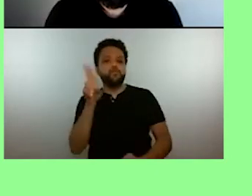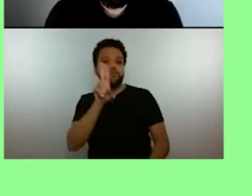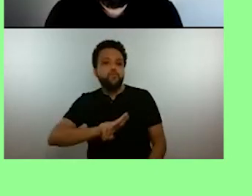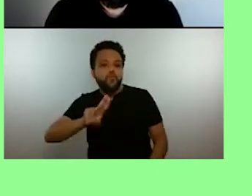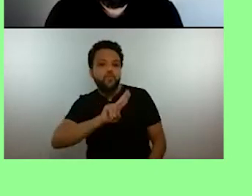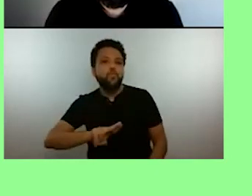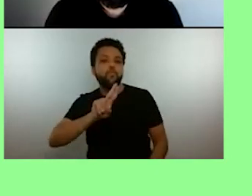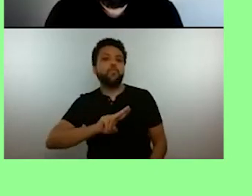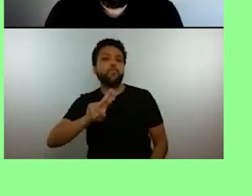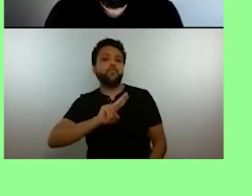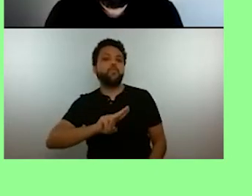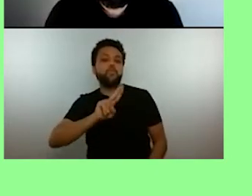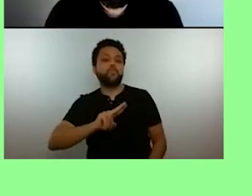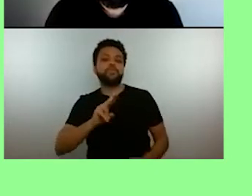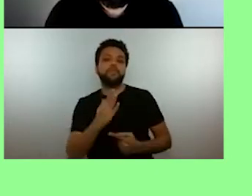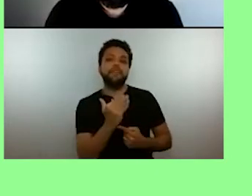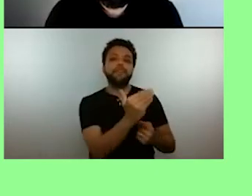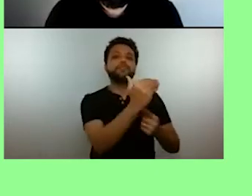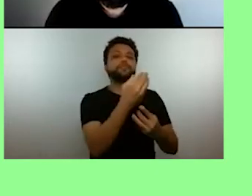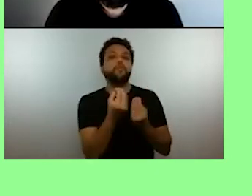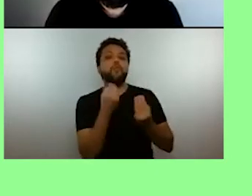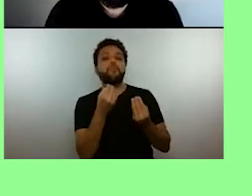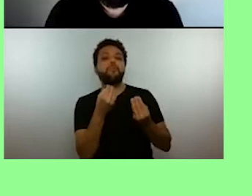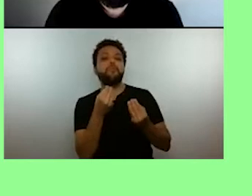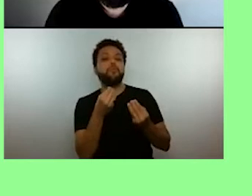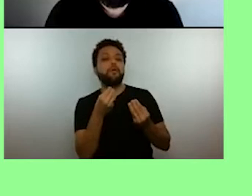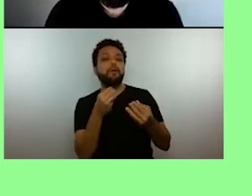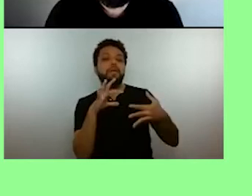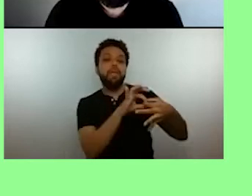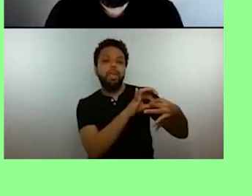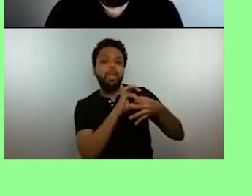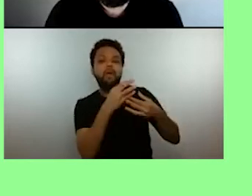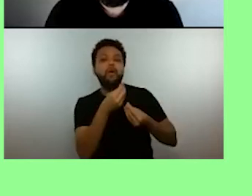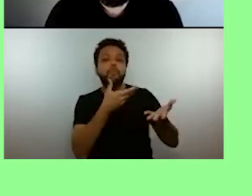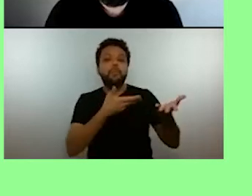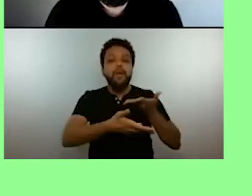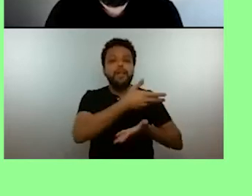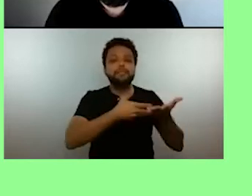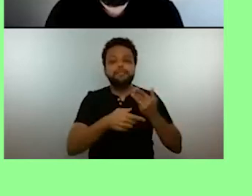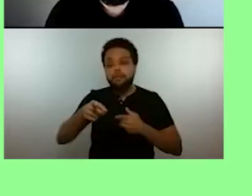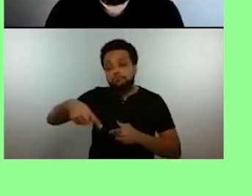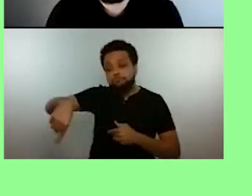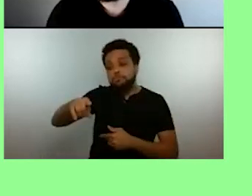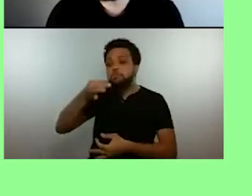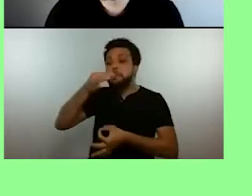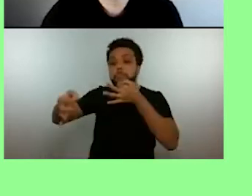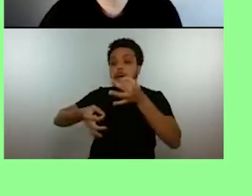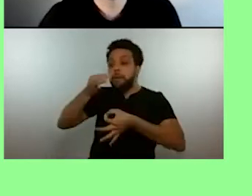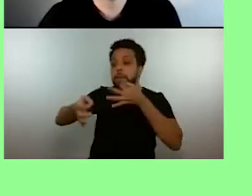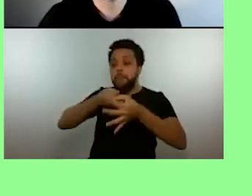interagindo com esse mercado de tecnologia, o que elas têm para nos dizer e como melhorar esses